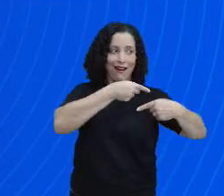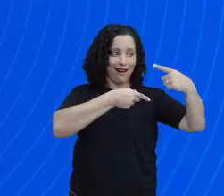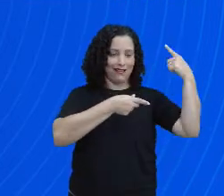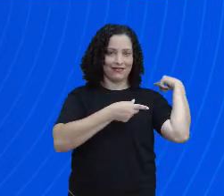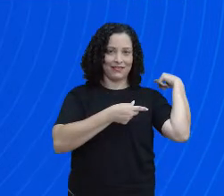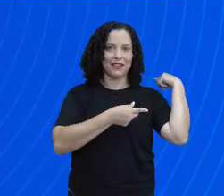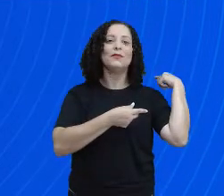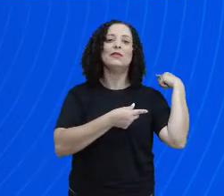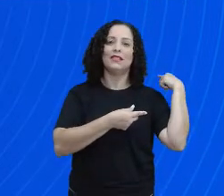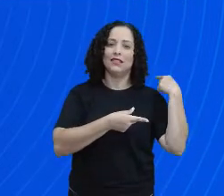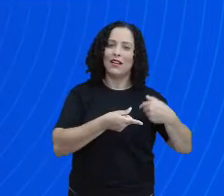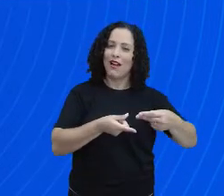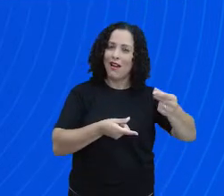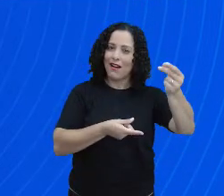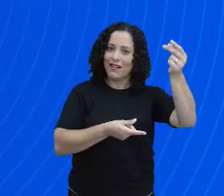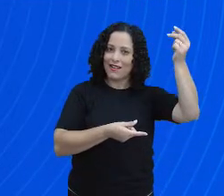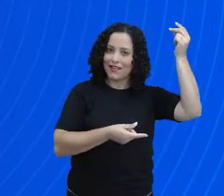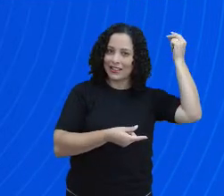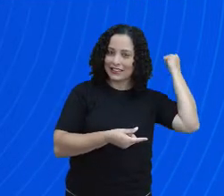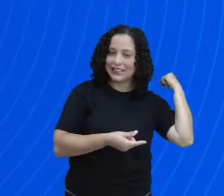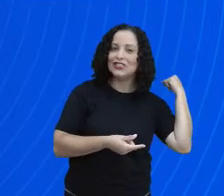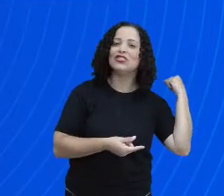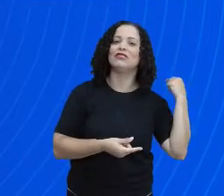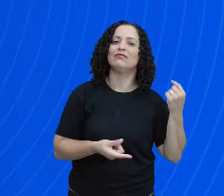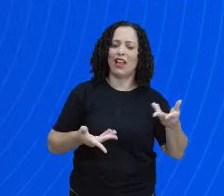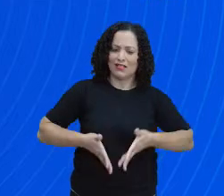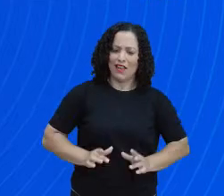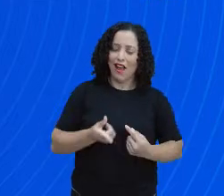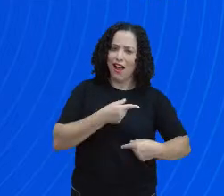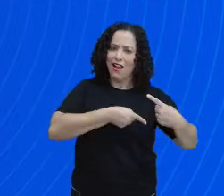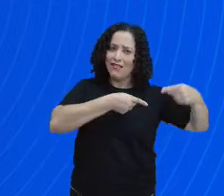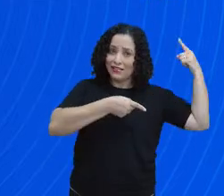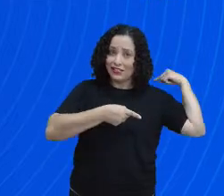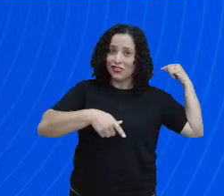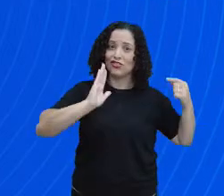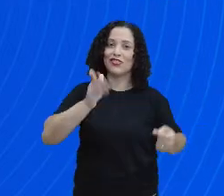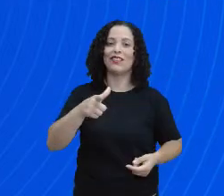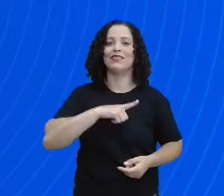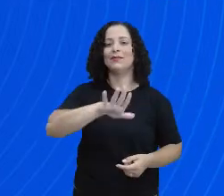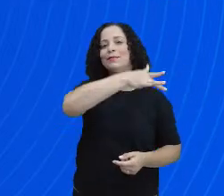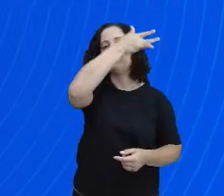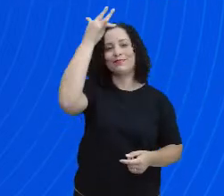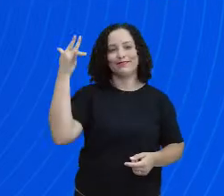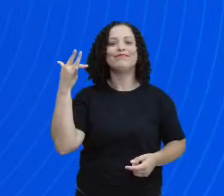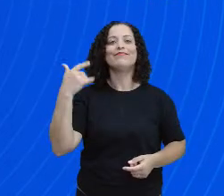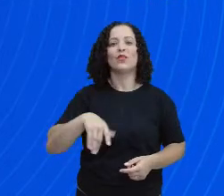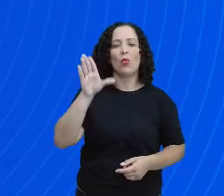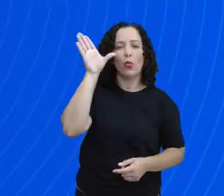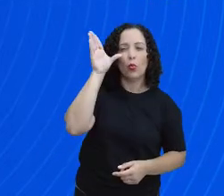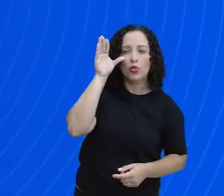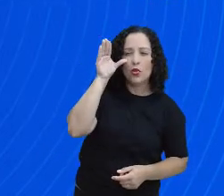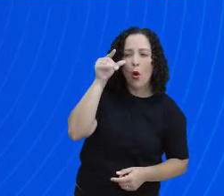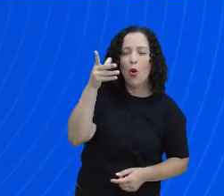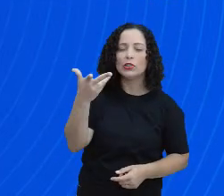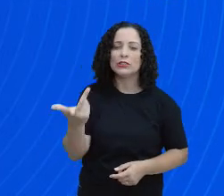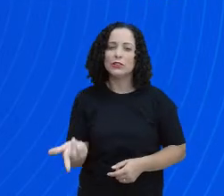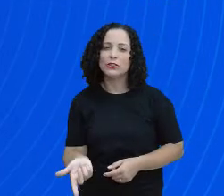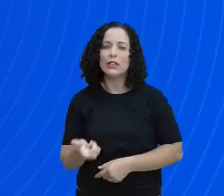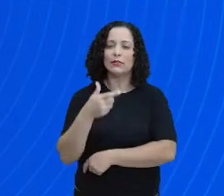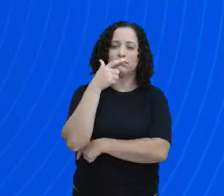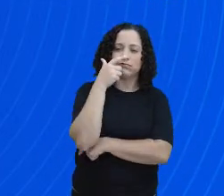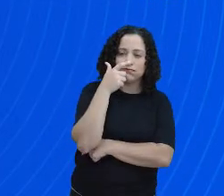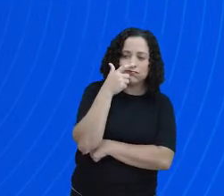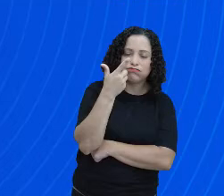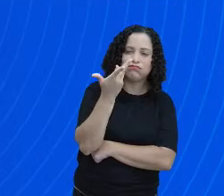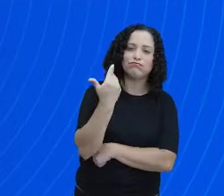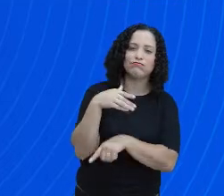né? Porque muito antes da gente até nascer, já tinham pessoas que eram curiosas e já